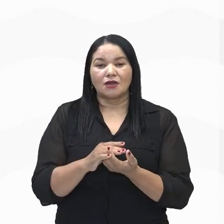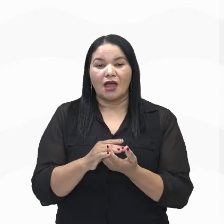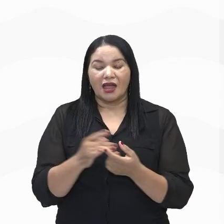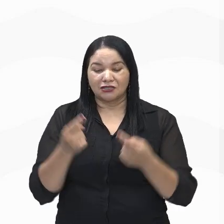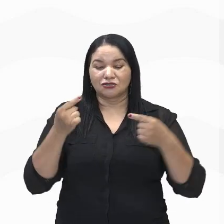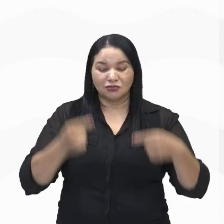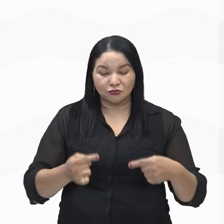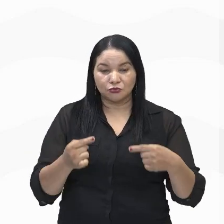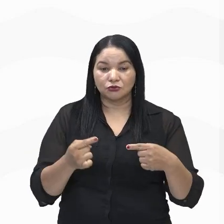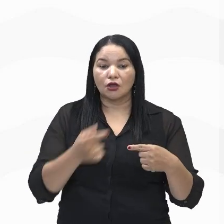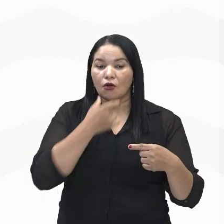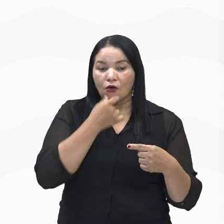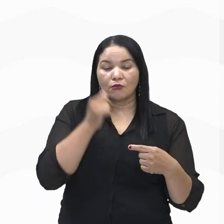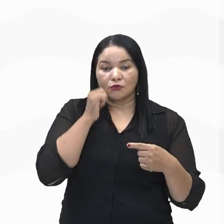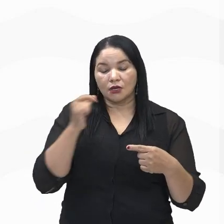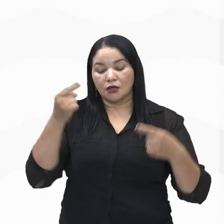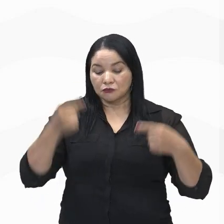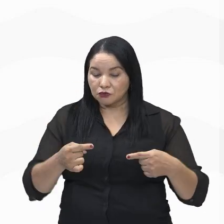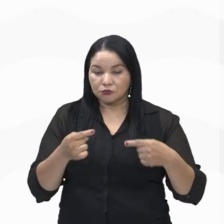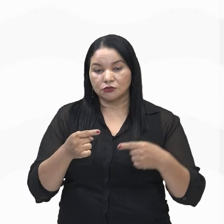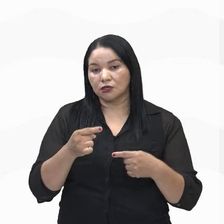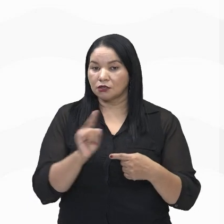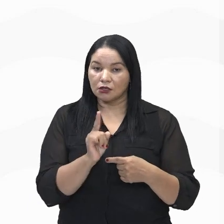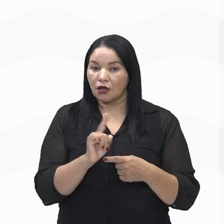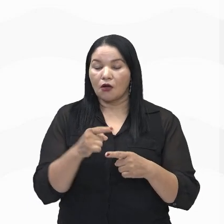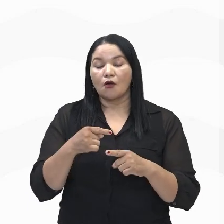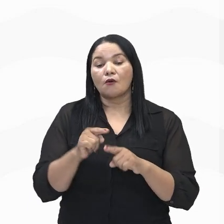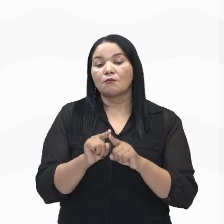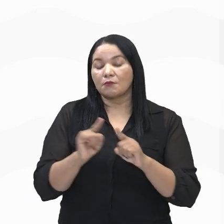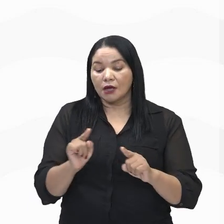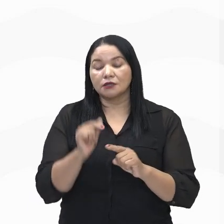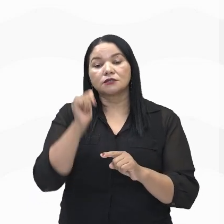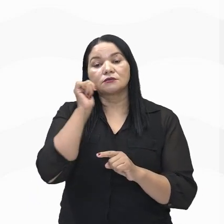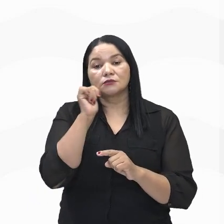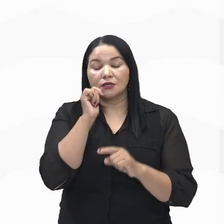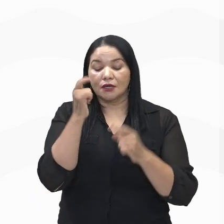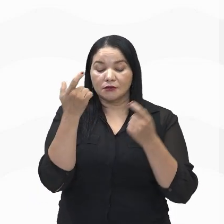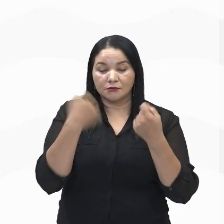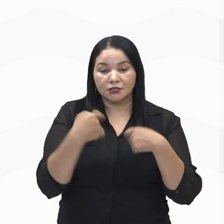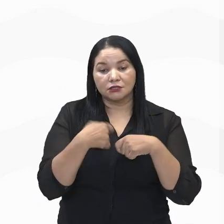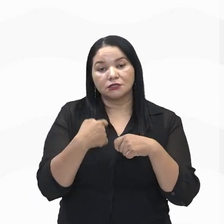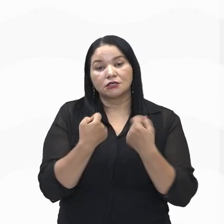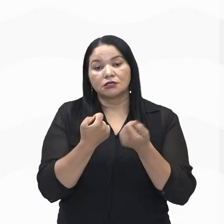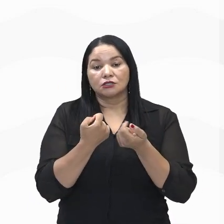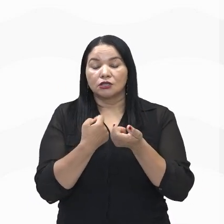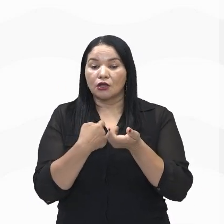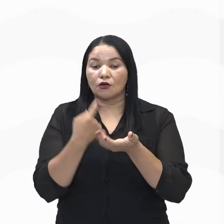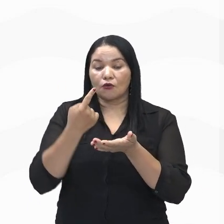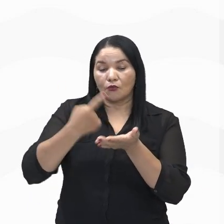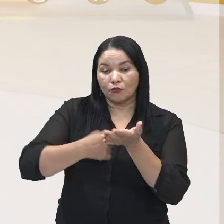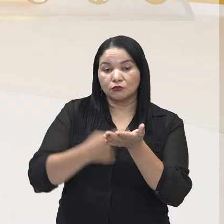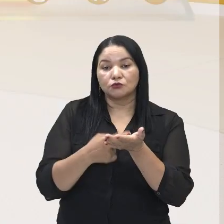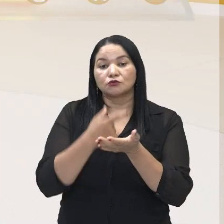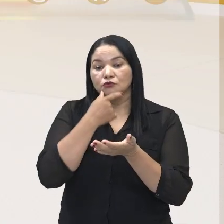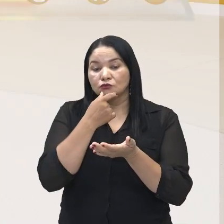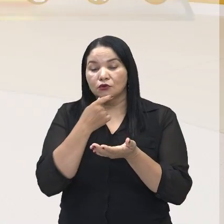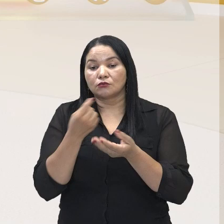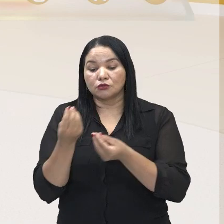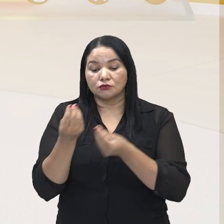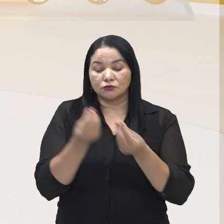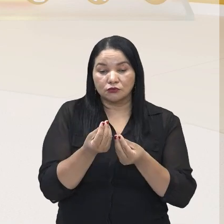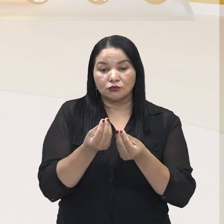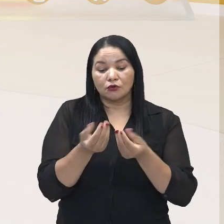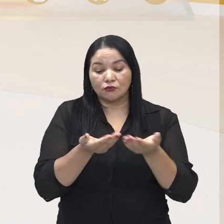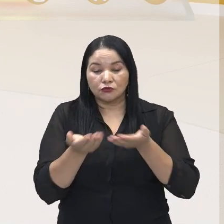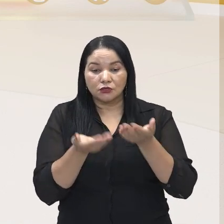homem e mulher, mas é dizendo que as mulheres realmente precisam do compromisso dos homens de trazer água, de cuidar da